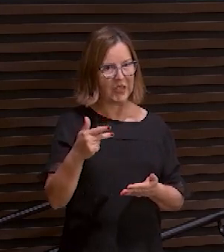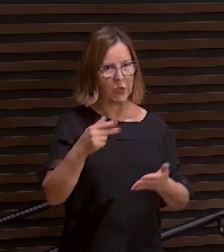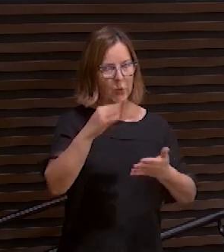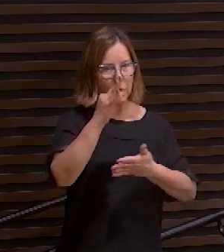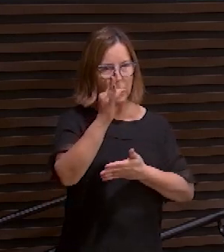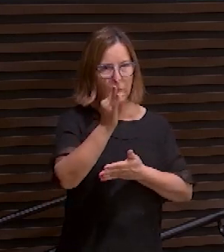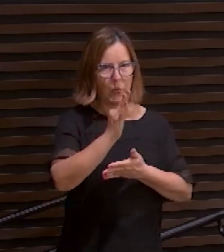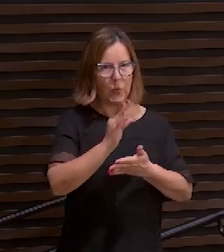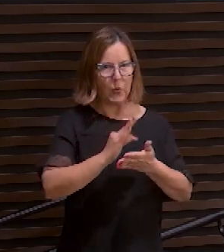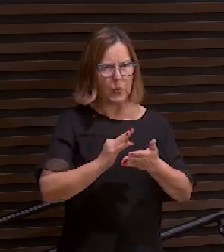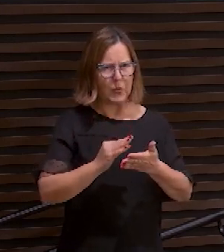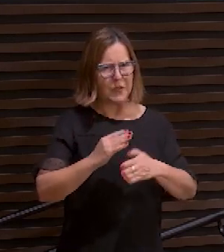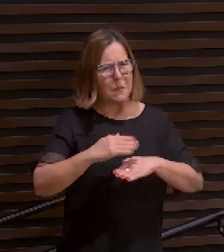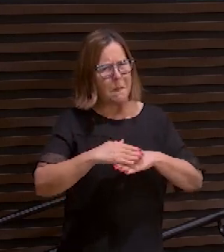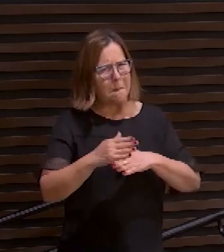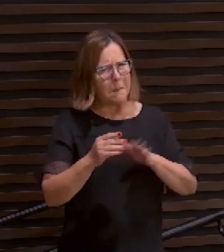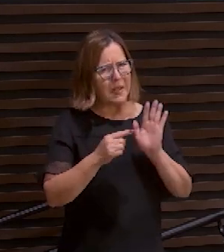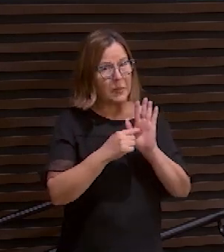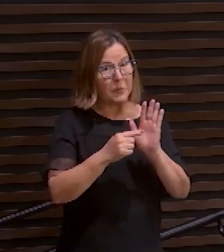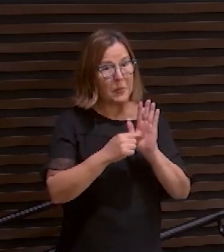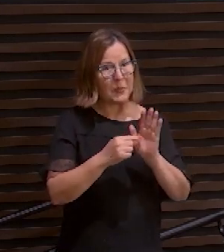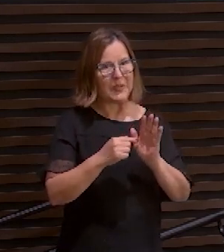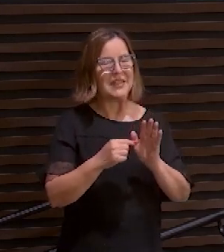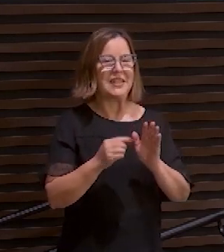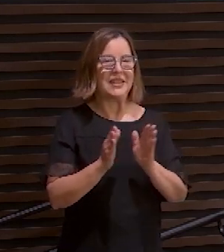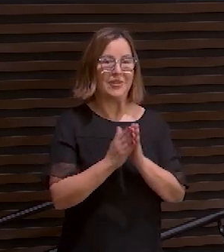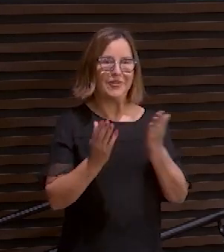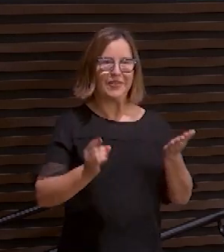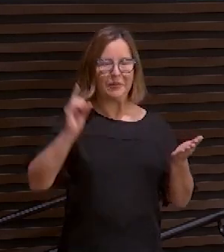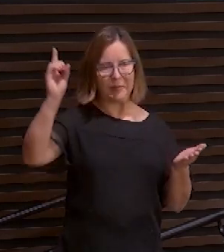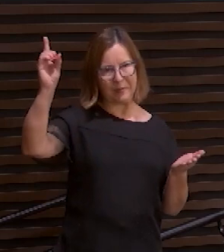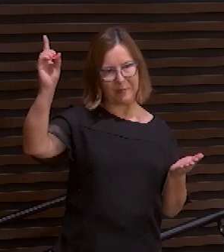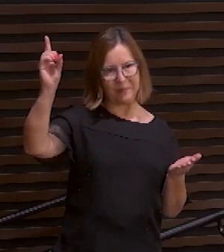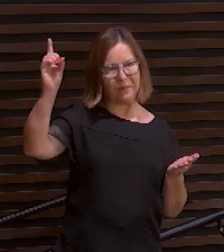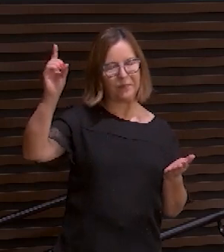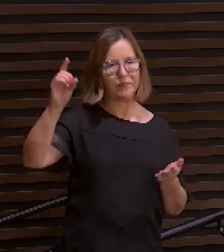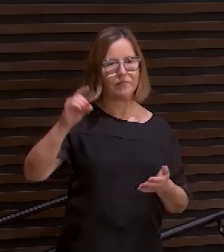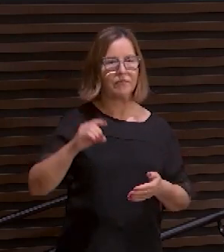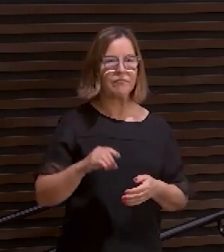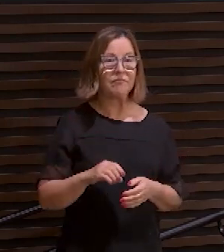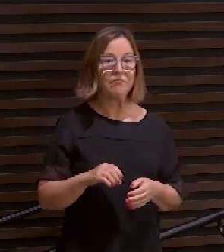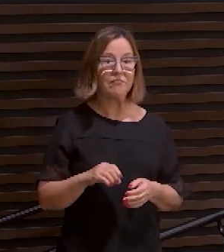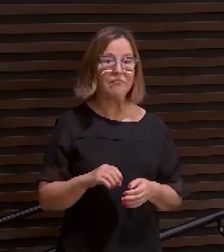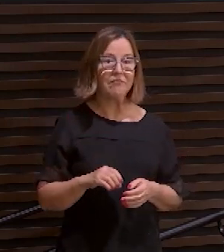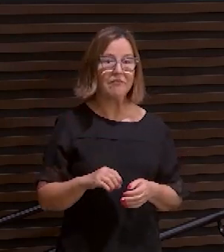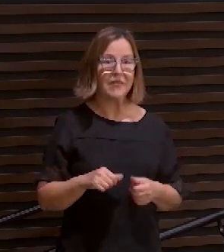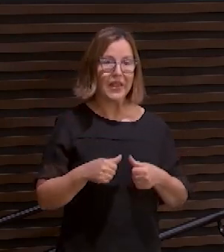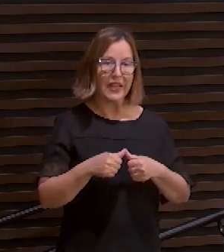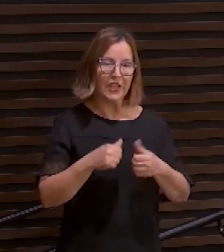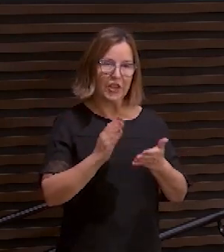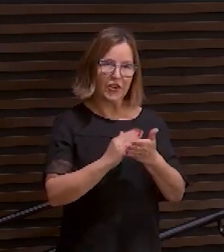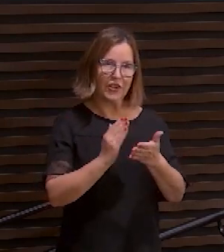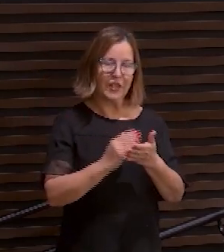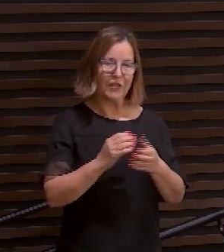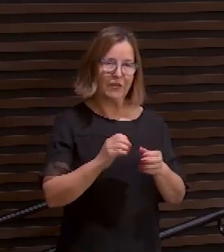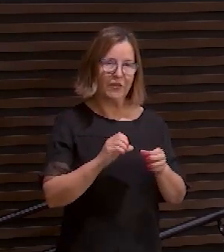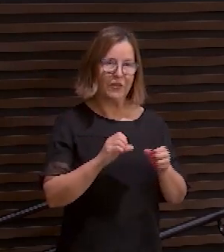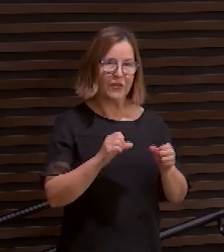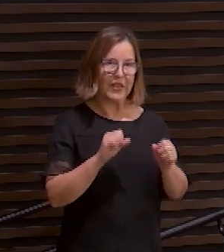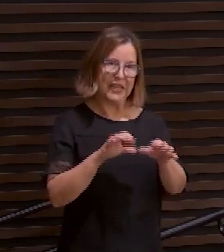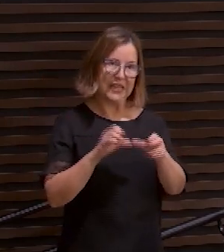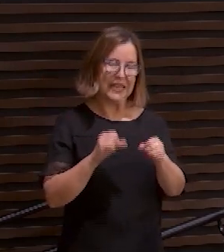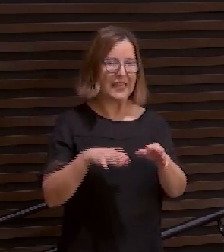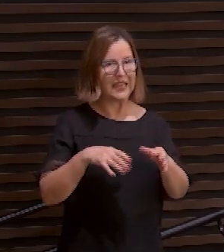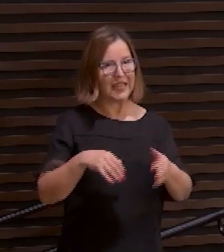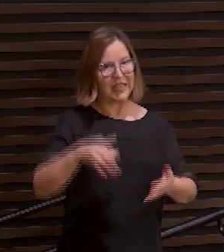das Escrituras, onde o autor aos Hebreus nos ensina que a fé